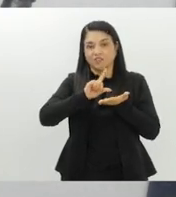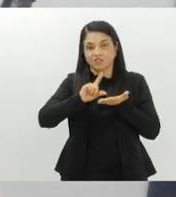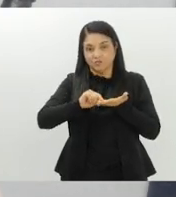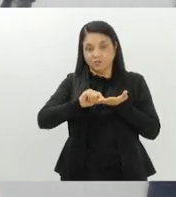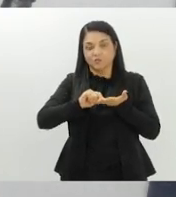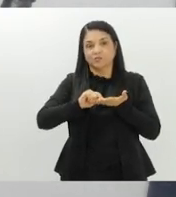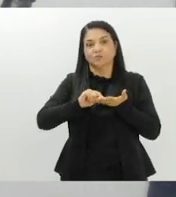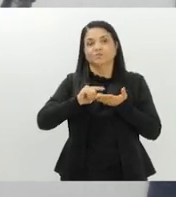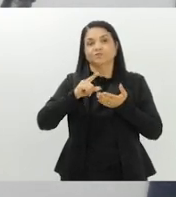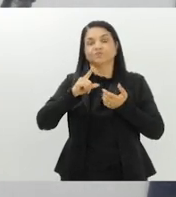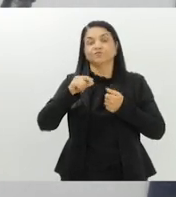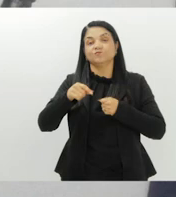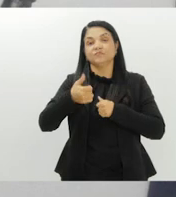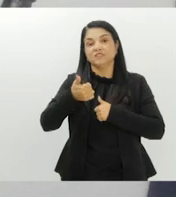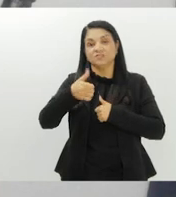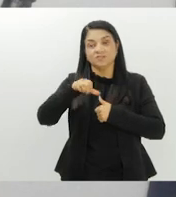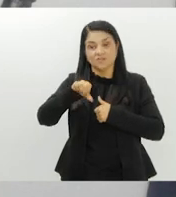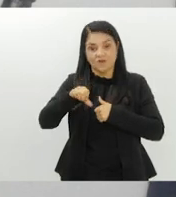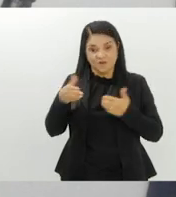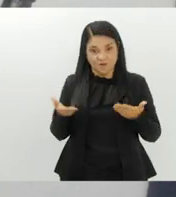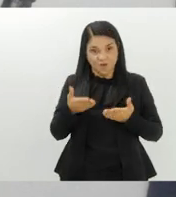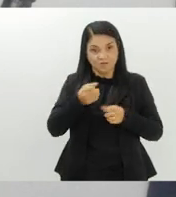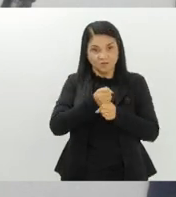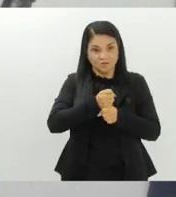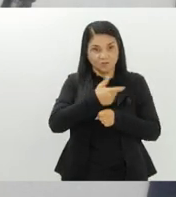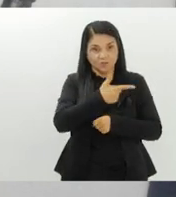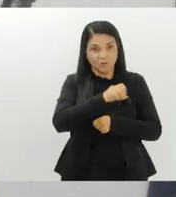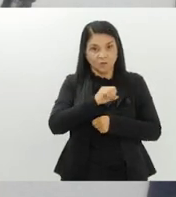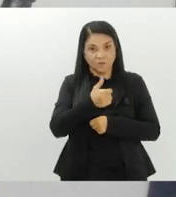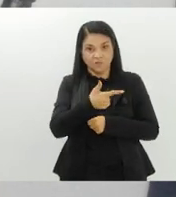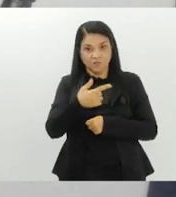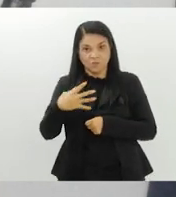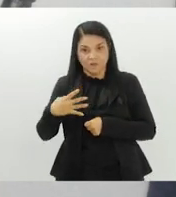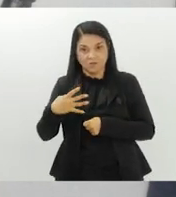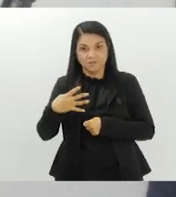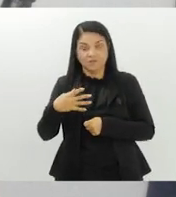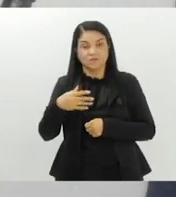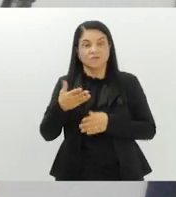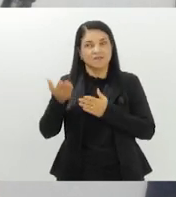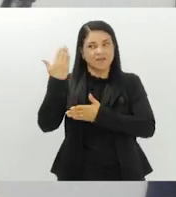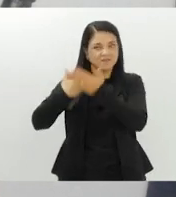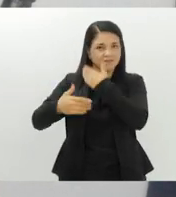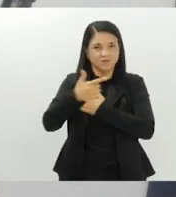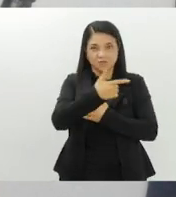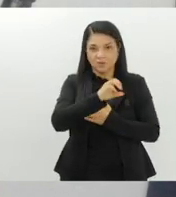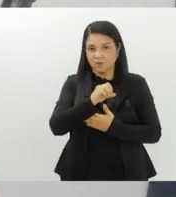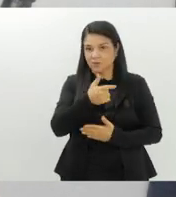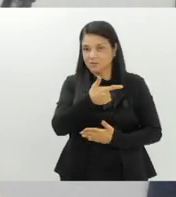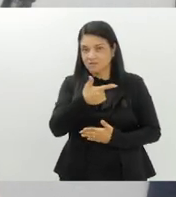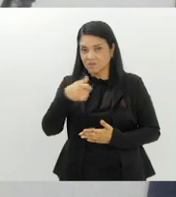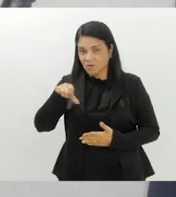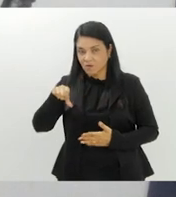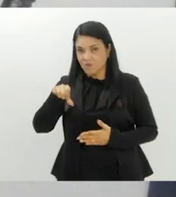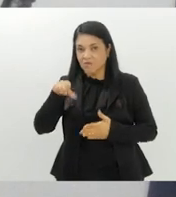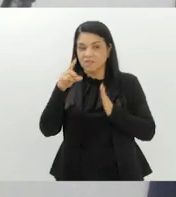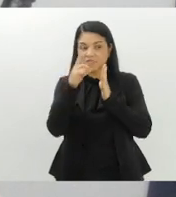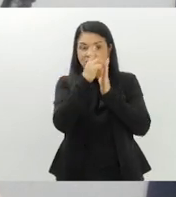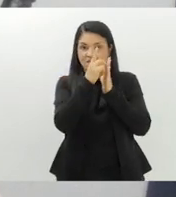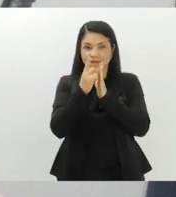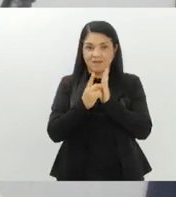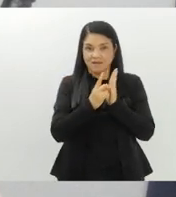Estamos num decreto de 2004. Em 2019, vem um outro